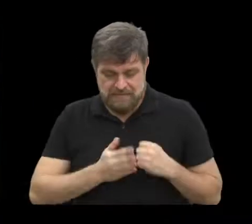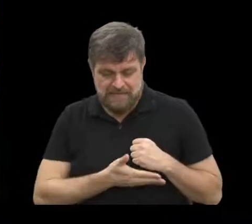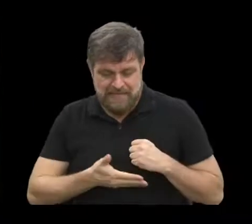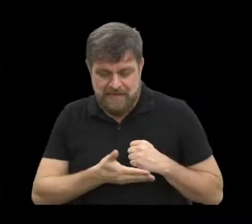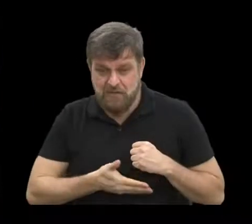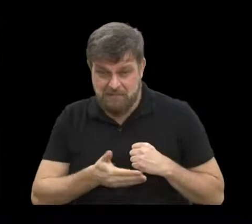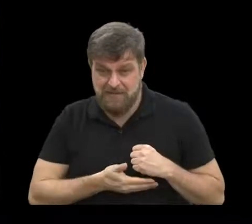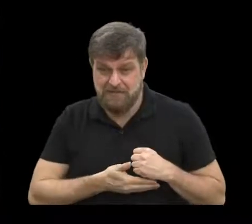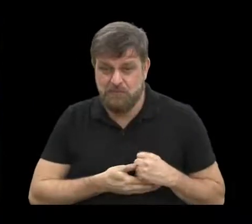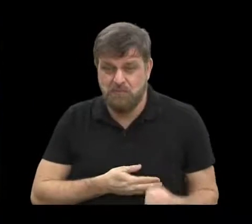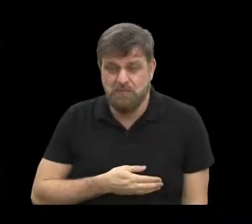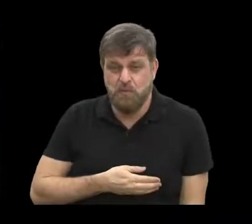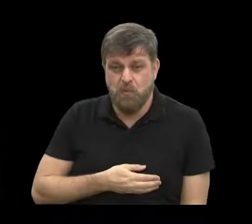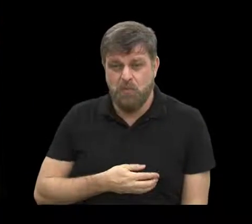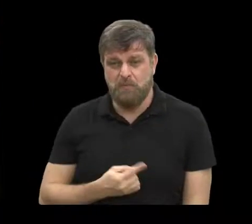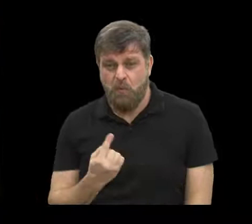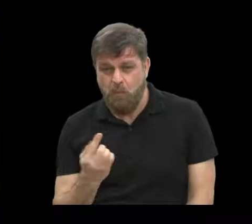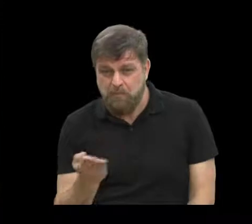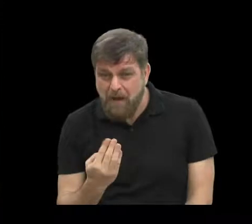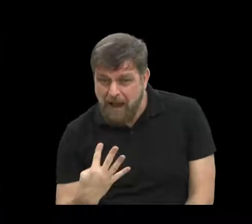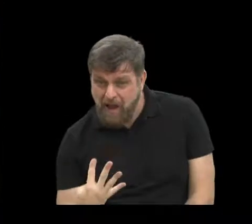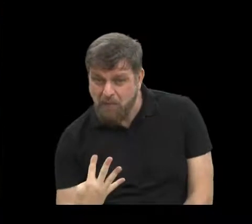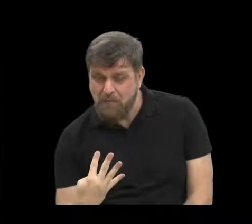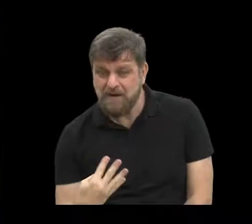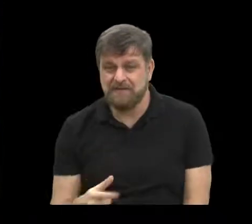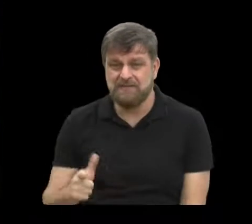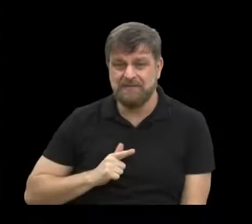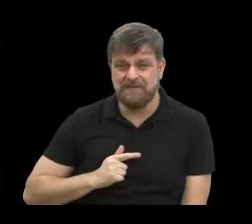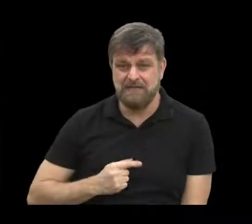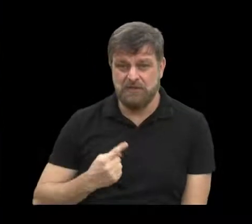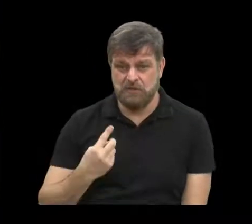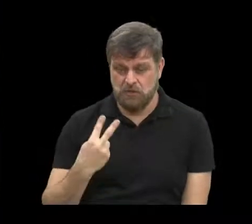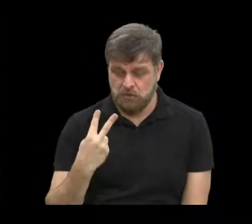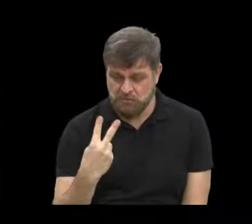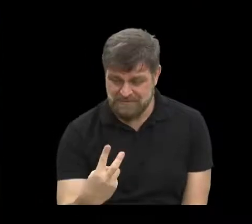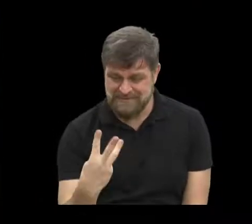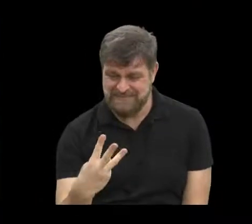então 1/4 do salário mínimo é R$